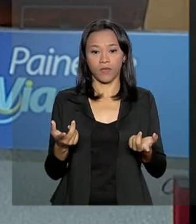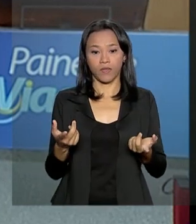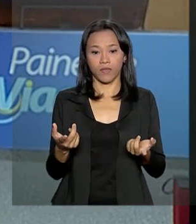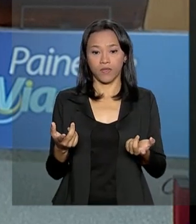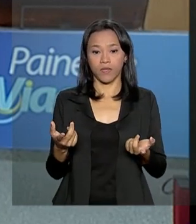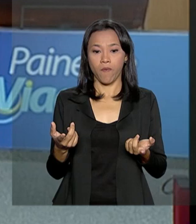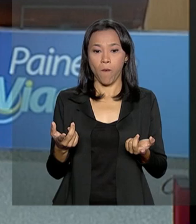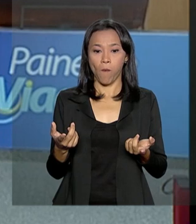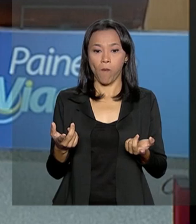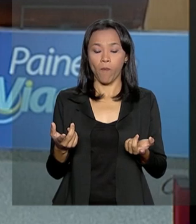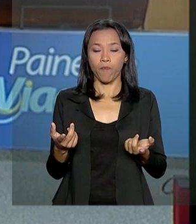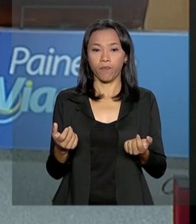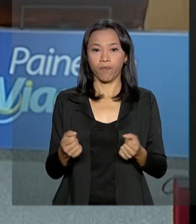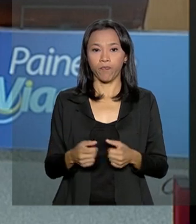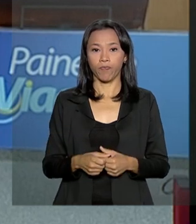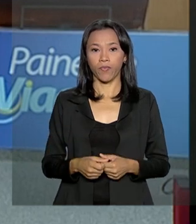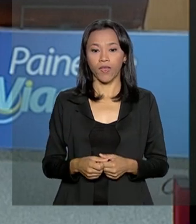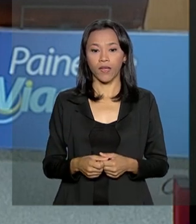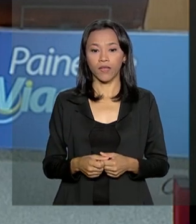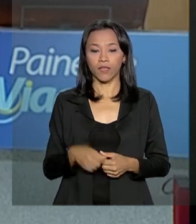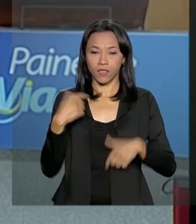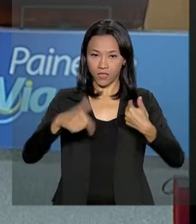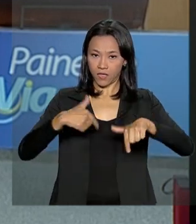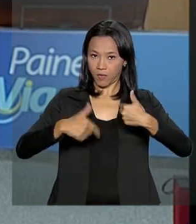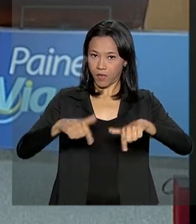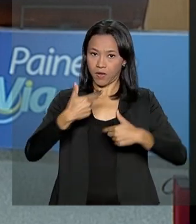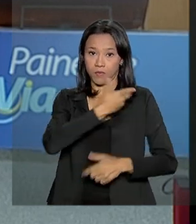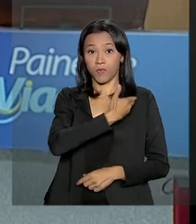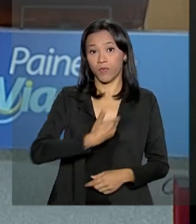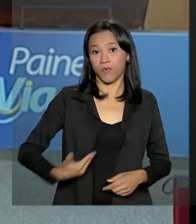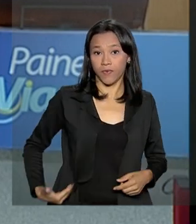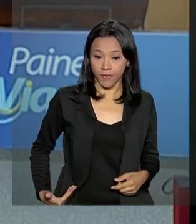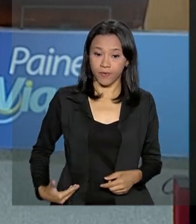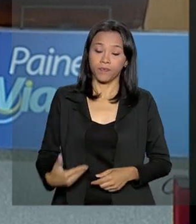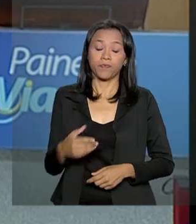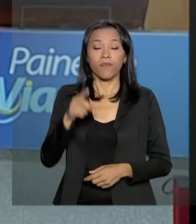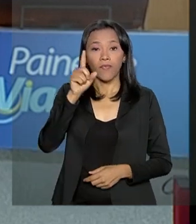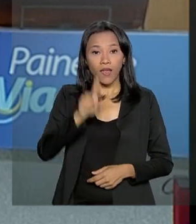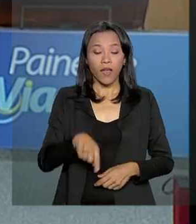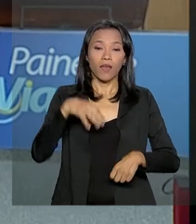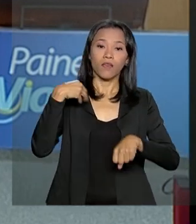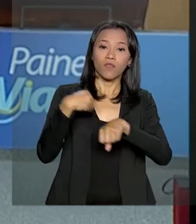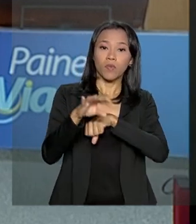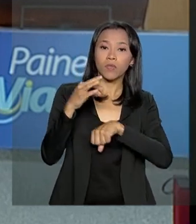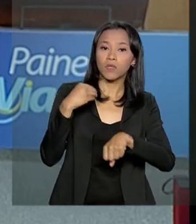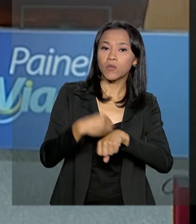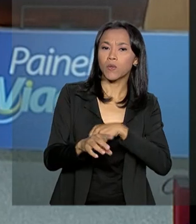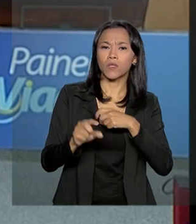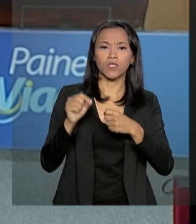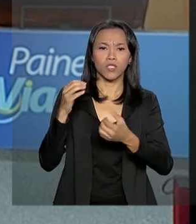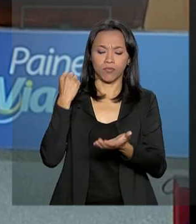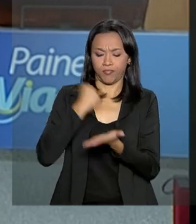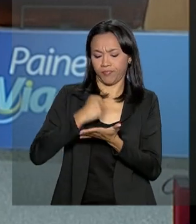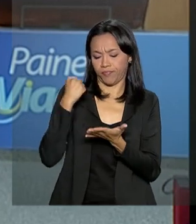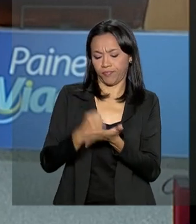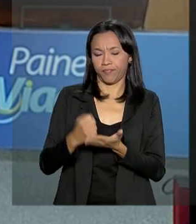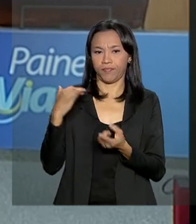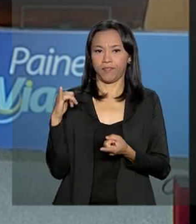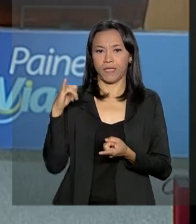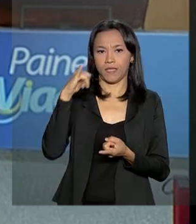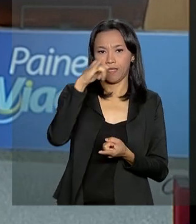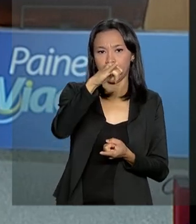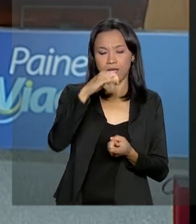do do governo federal são informações sobre as passagens e também diárias